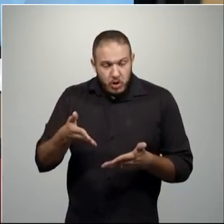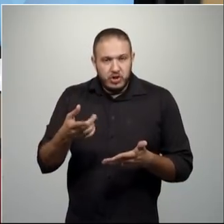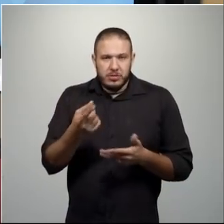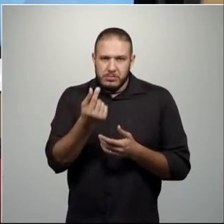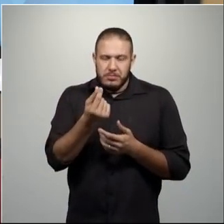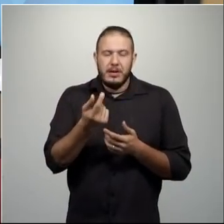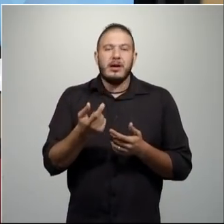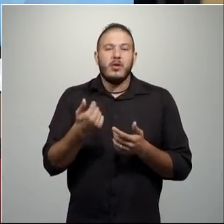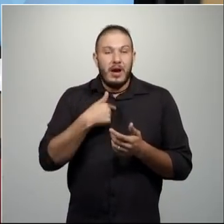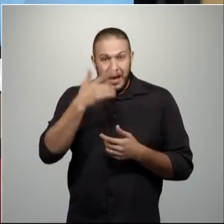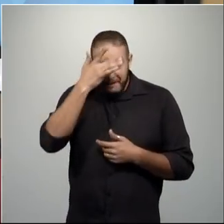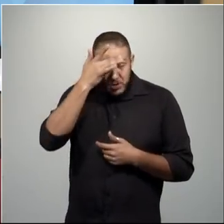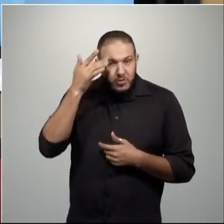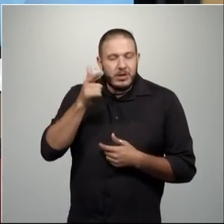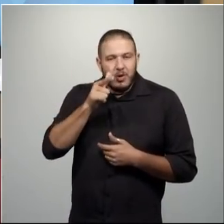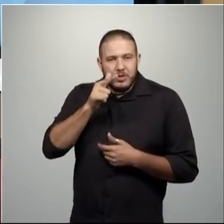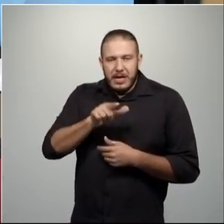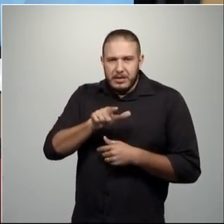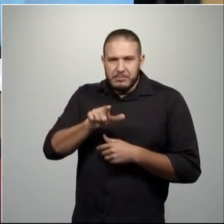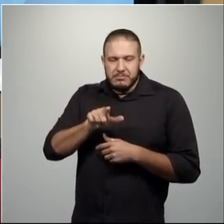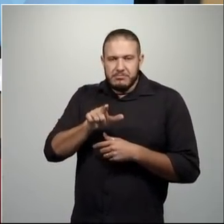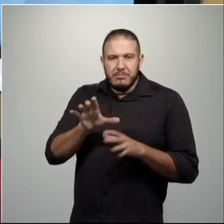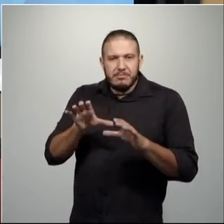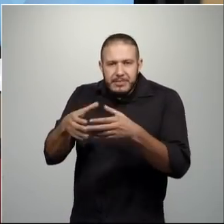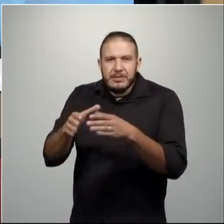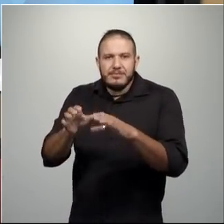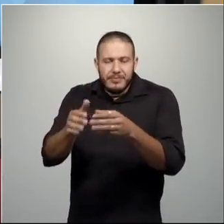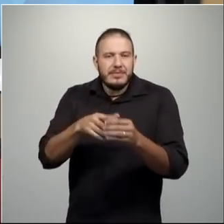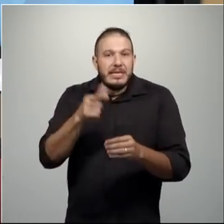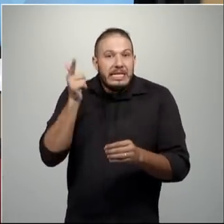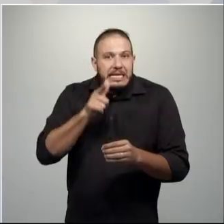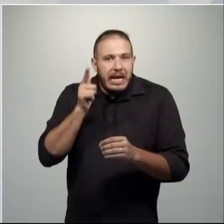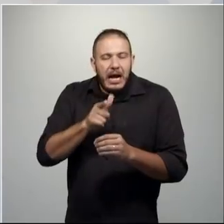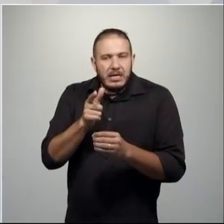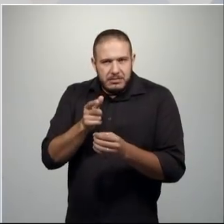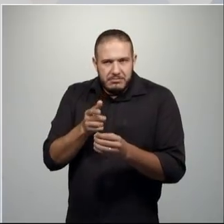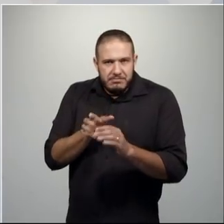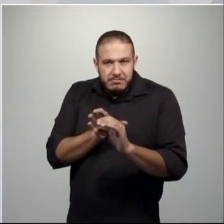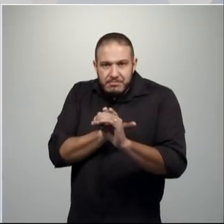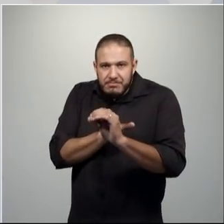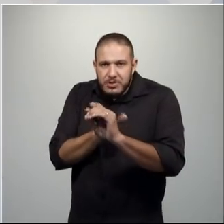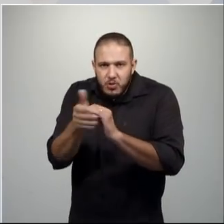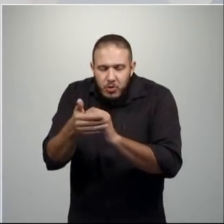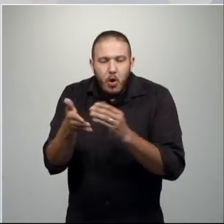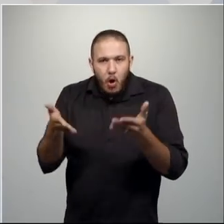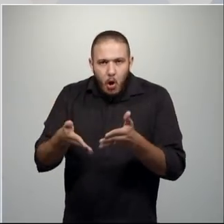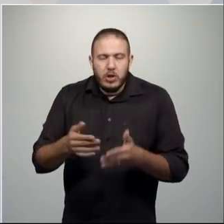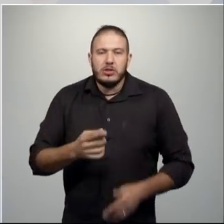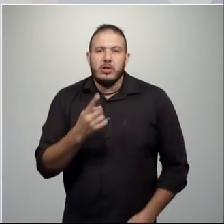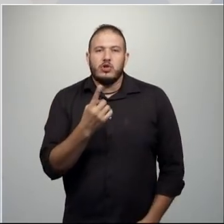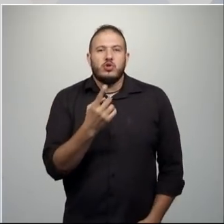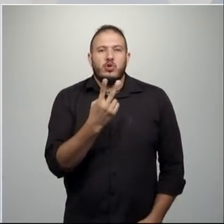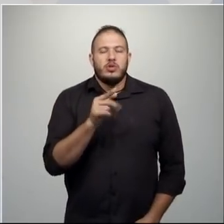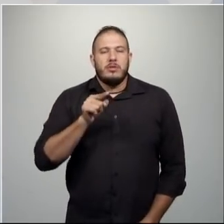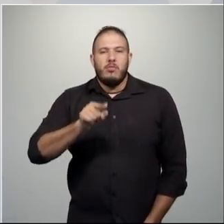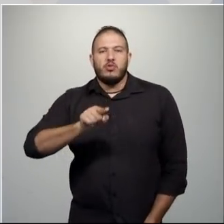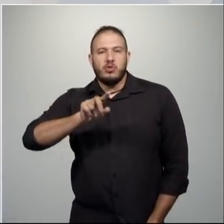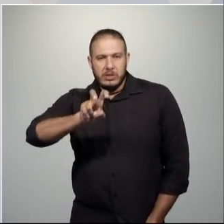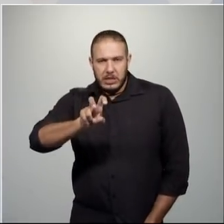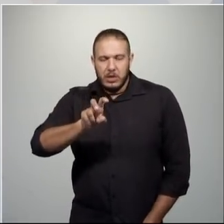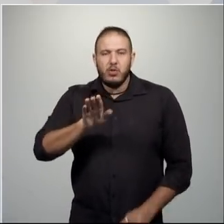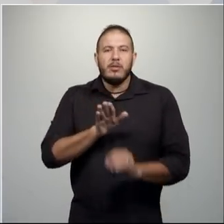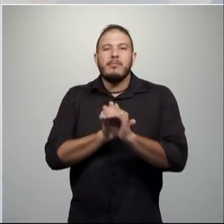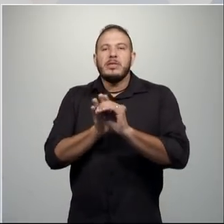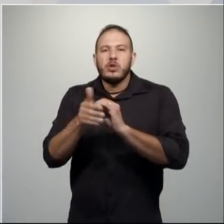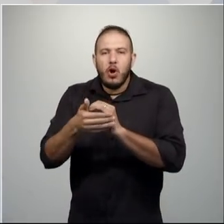então o minerador que consegue achar o bloco ganha bitcoins quanto ele ganha hoje 12 pontos 5 bilhões é